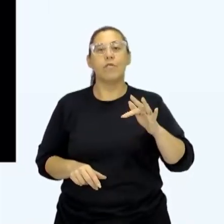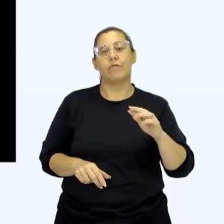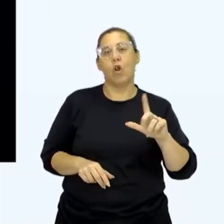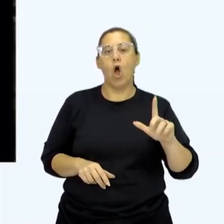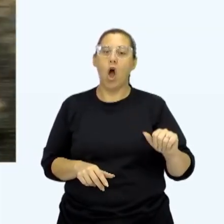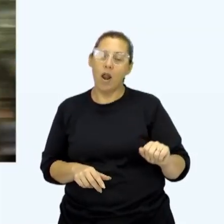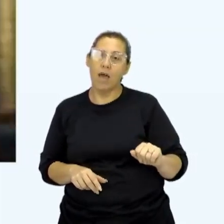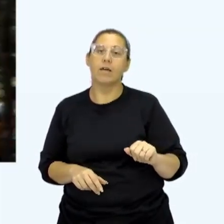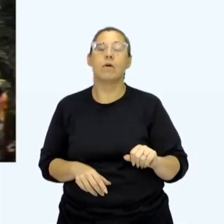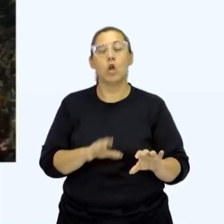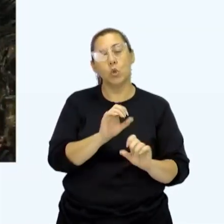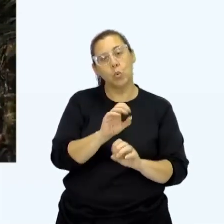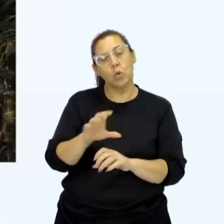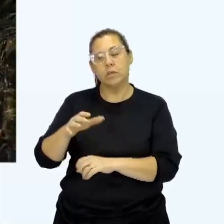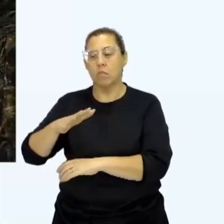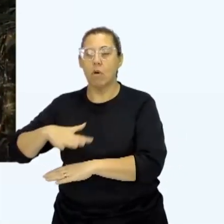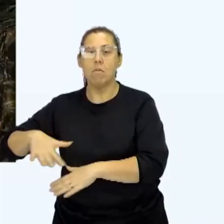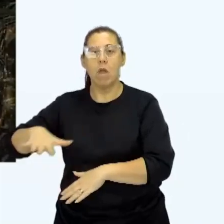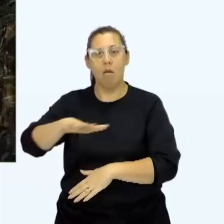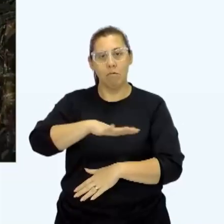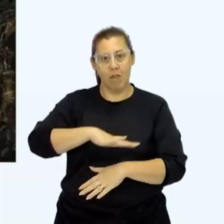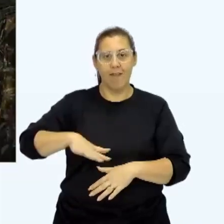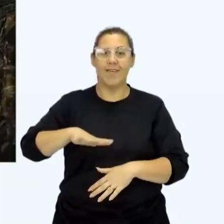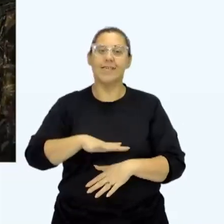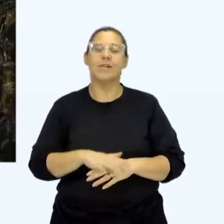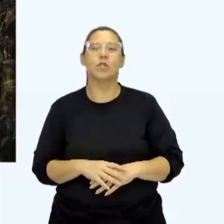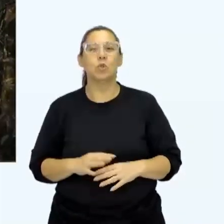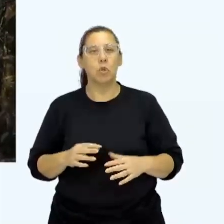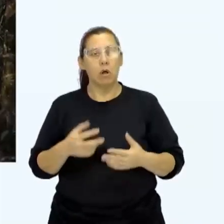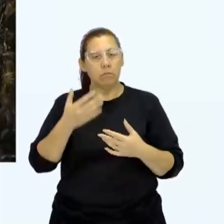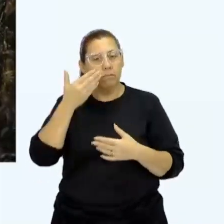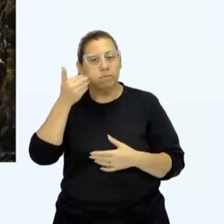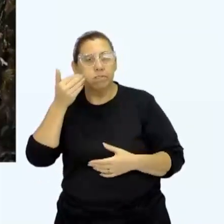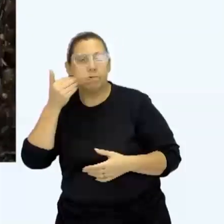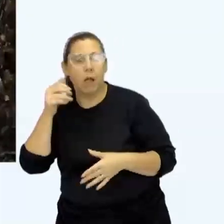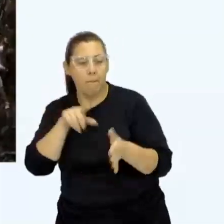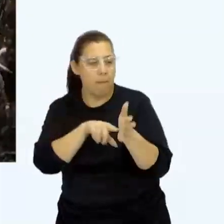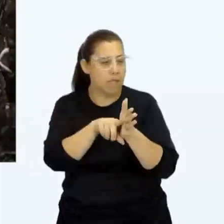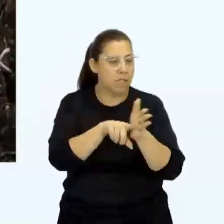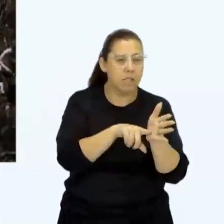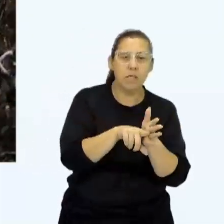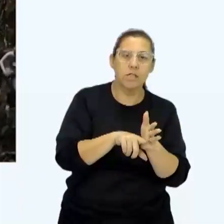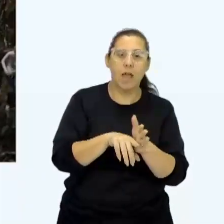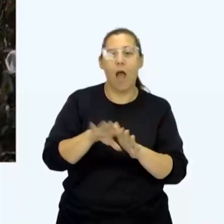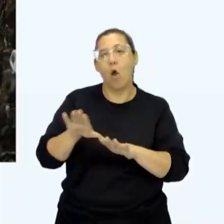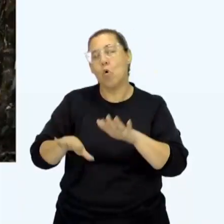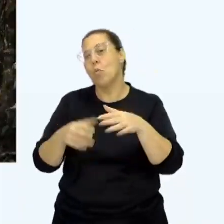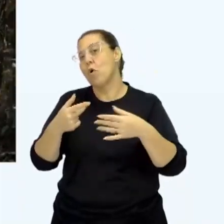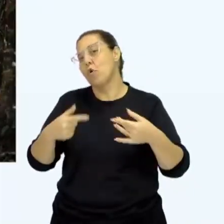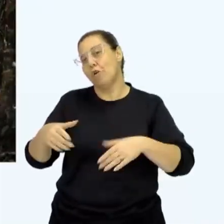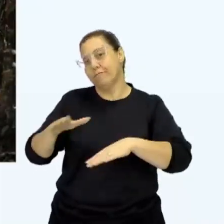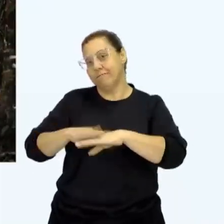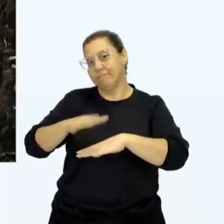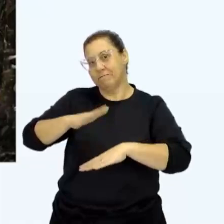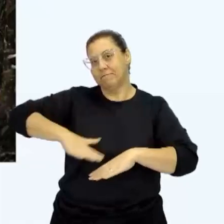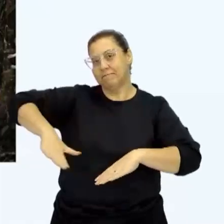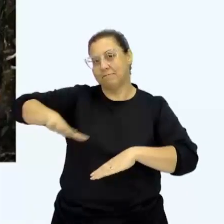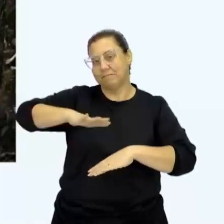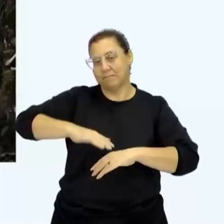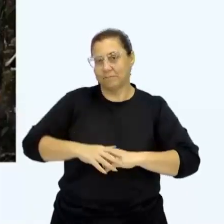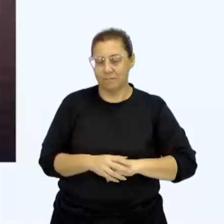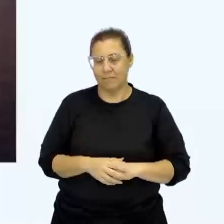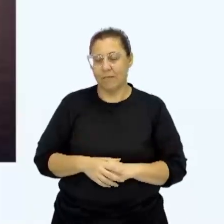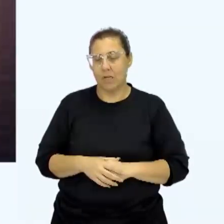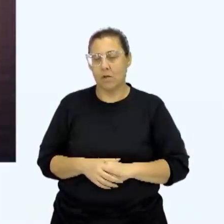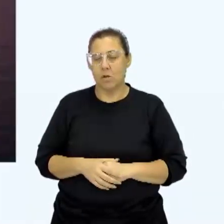Ecoturismo, educação ambiental, extrativismo e pesquisa são apenas algumas das atividades desenvolvidas nesses espaços.